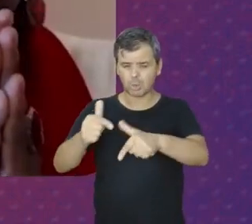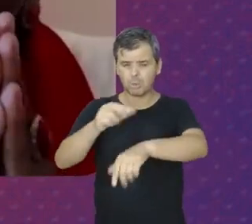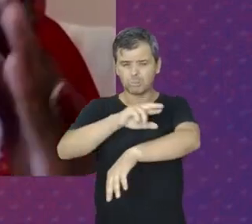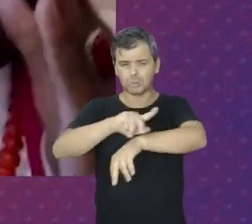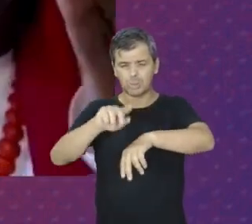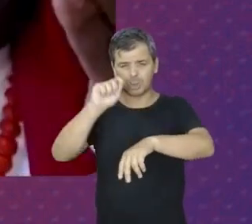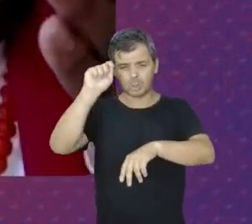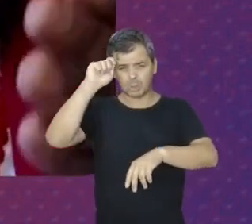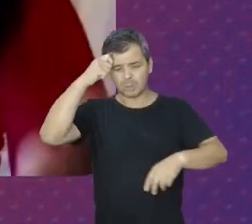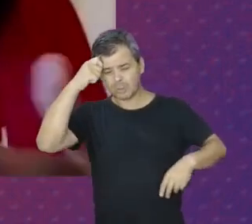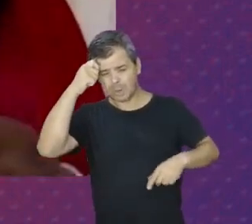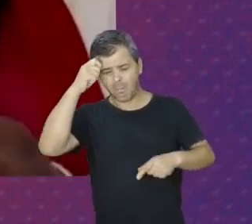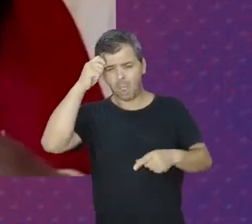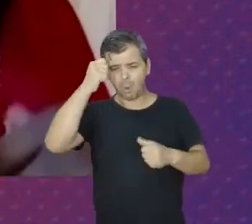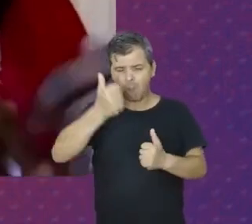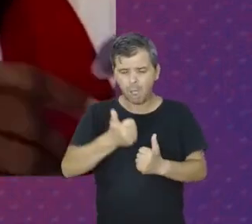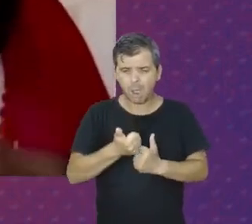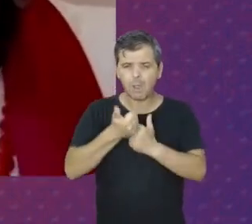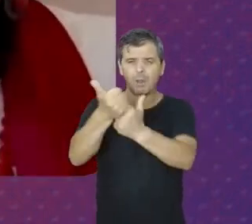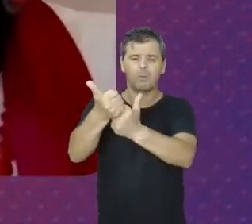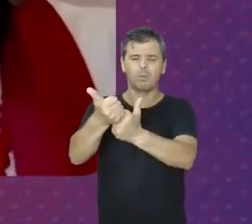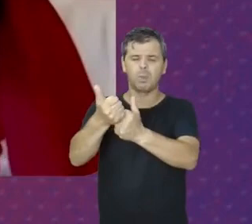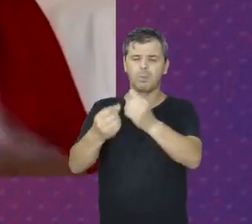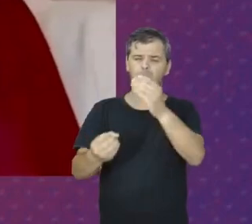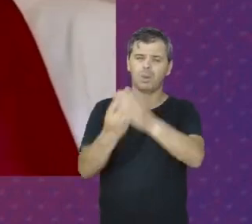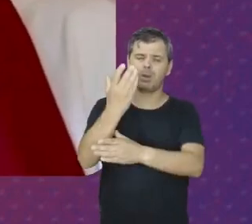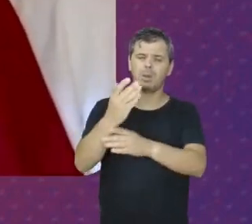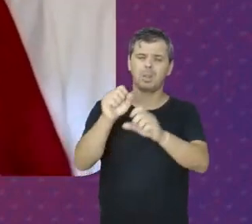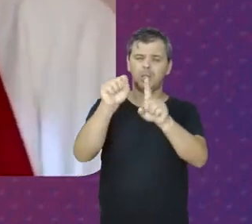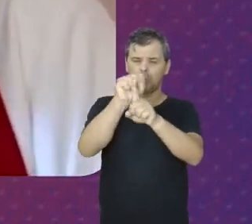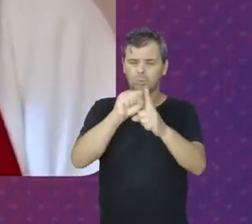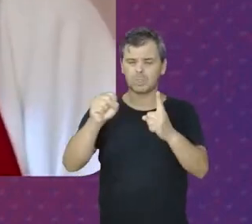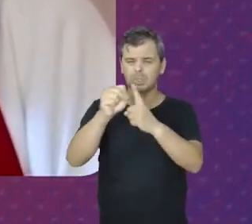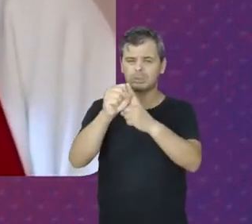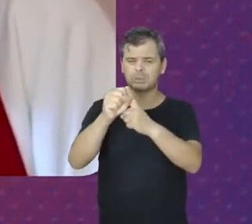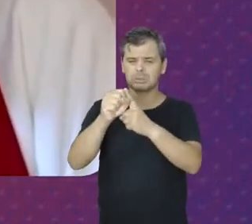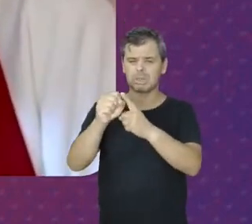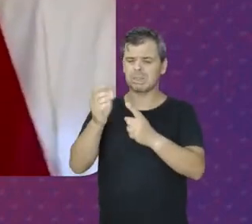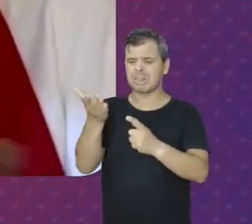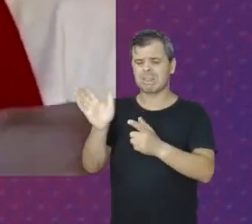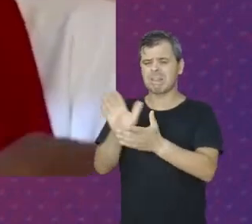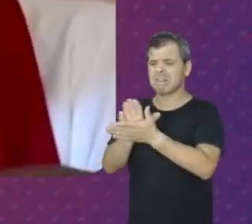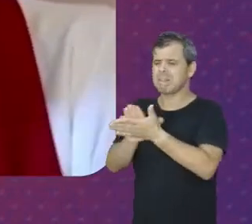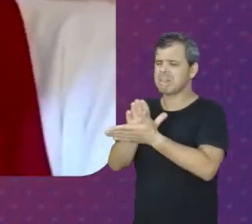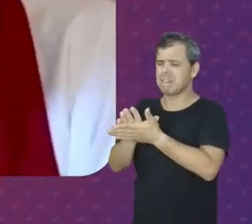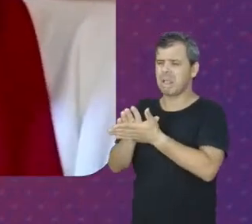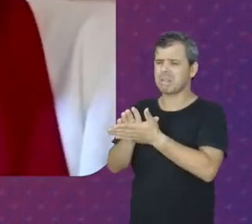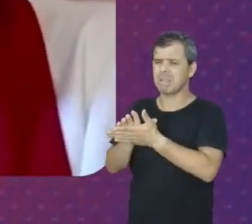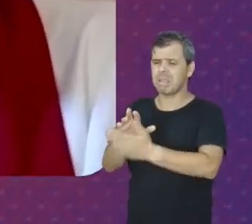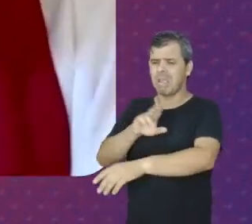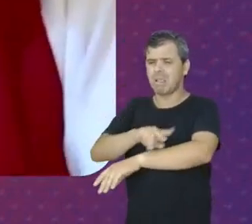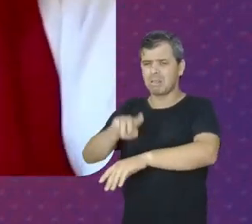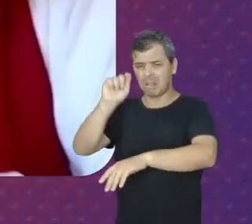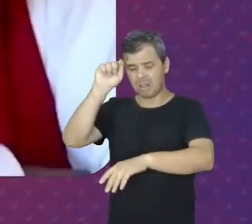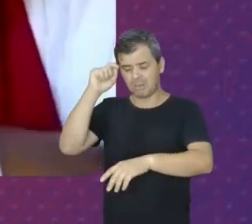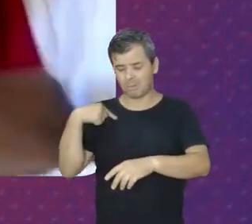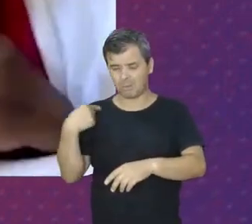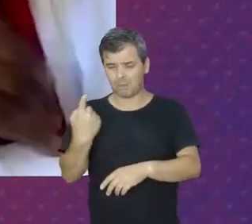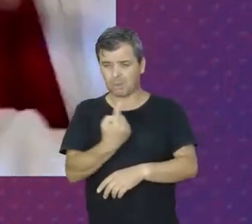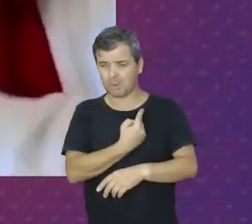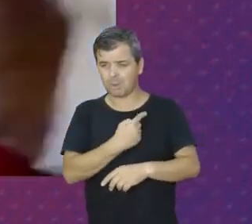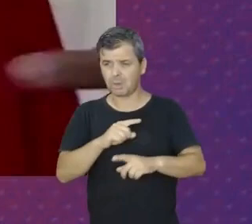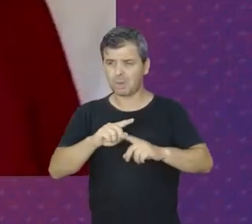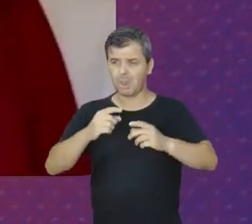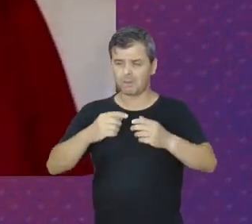racismo, a contribuição para a construção de uma sociedade antirracista passa por nós. Passa por a